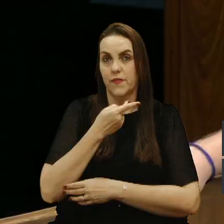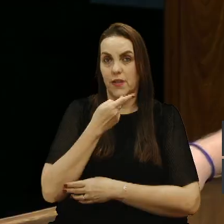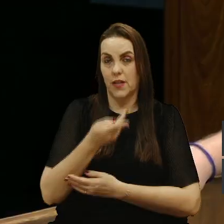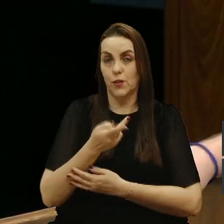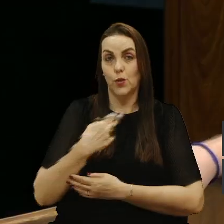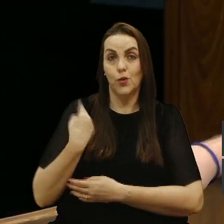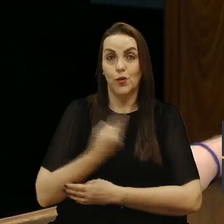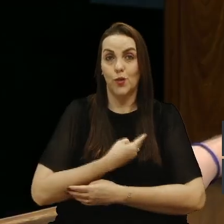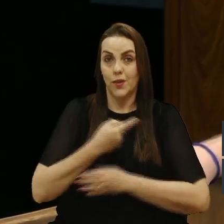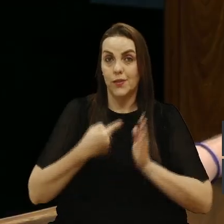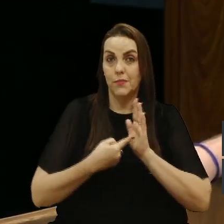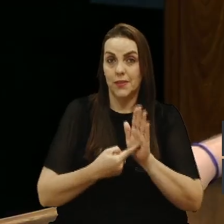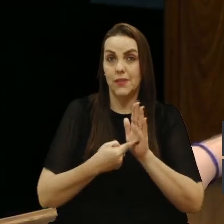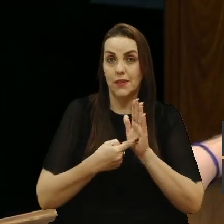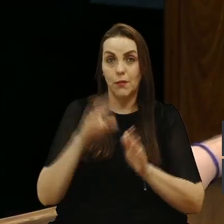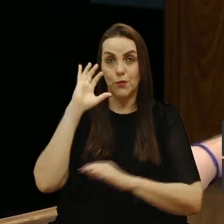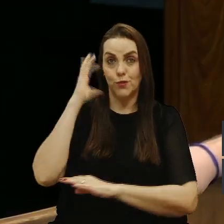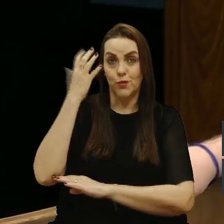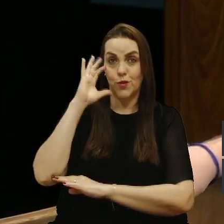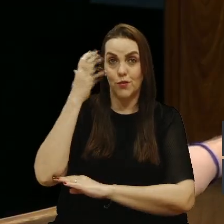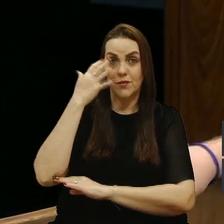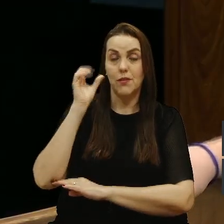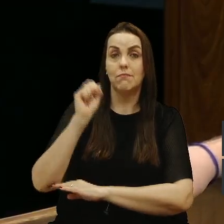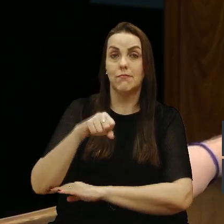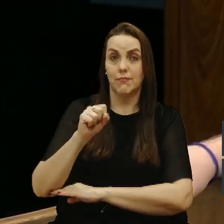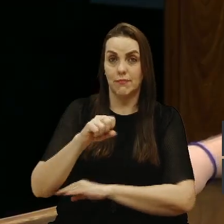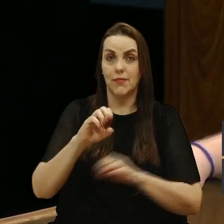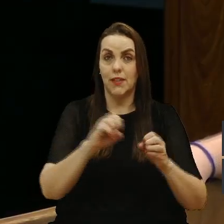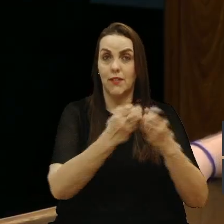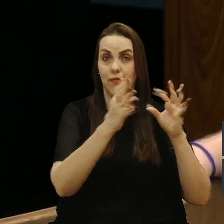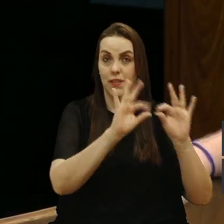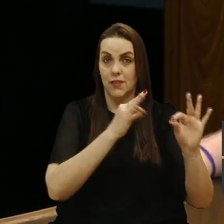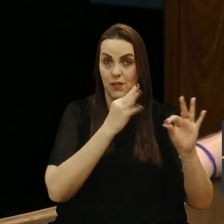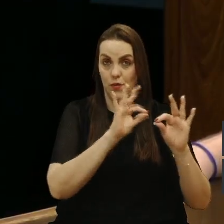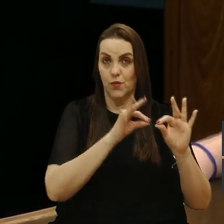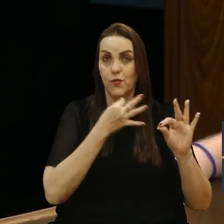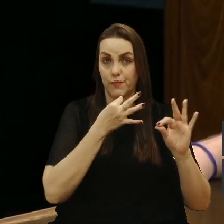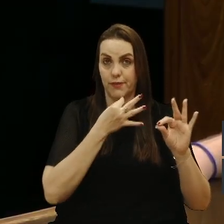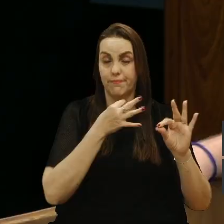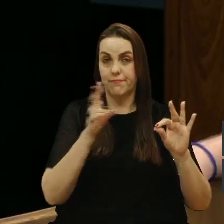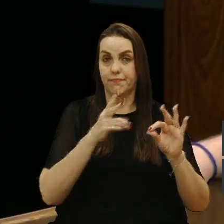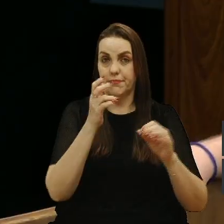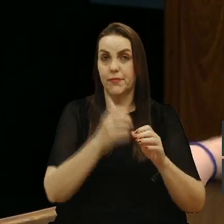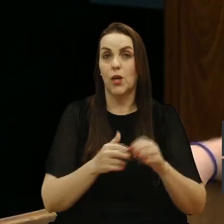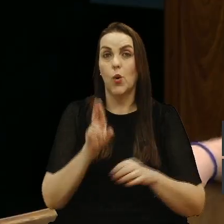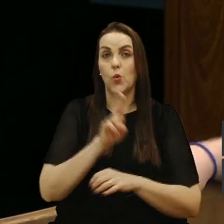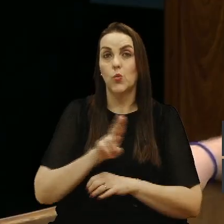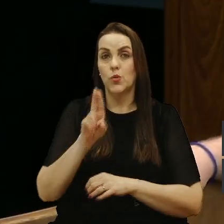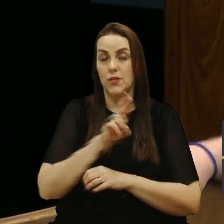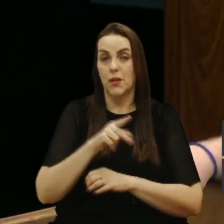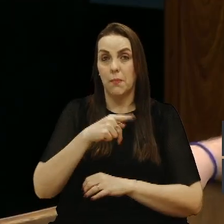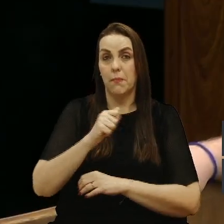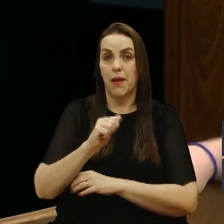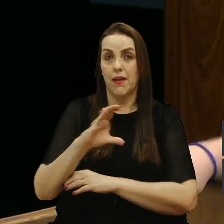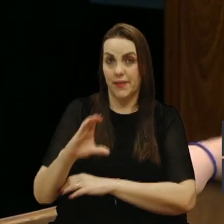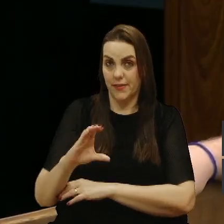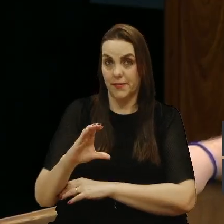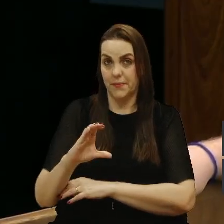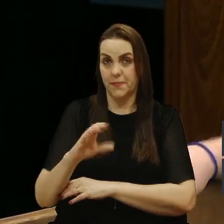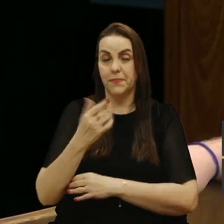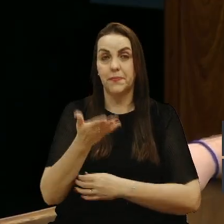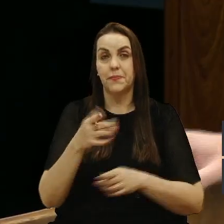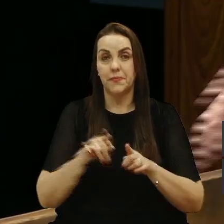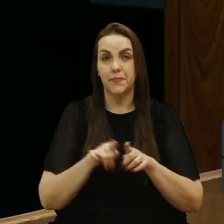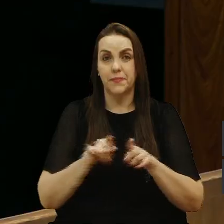Nós apresentamos saídas na Festa da Uva, em razão da subutilização do parque, em